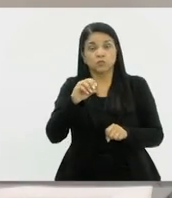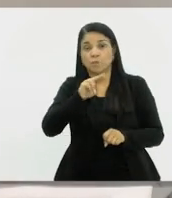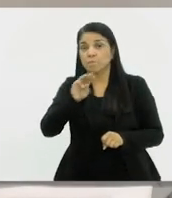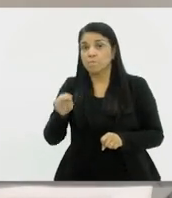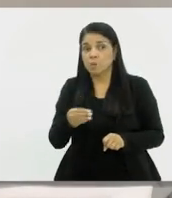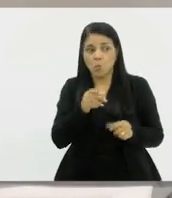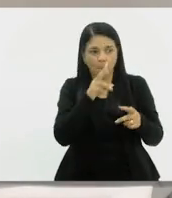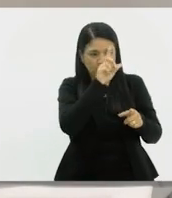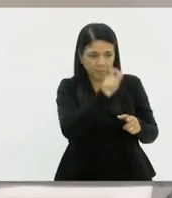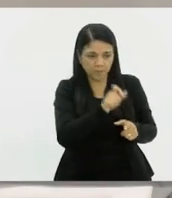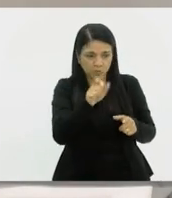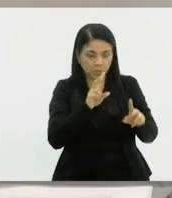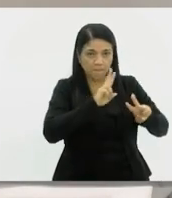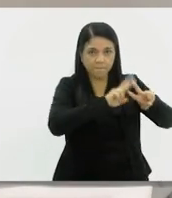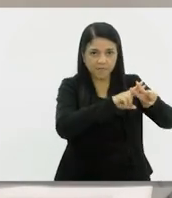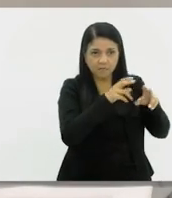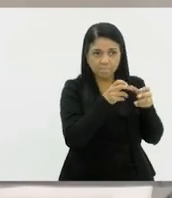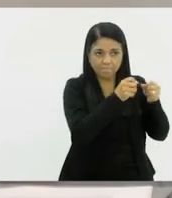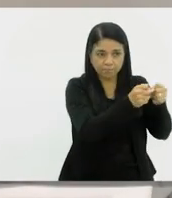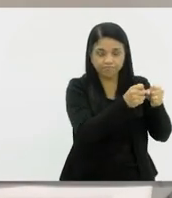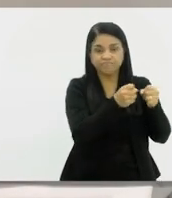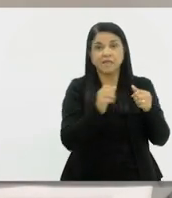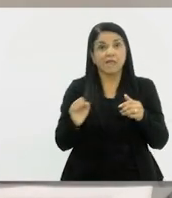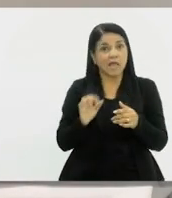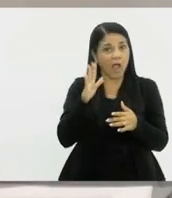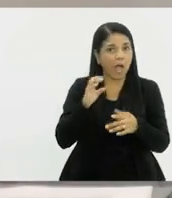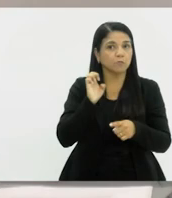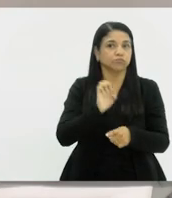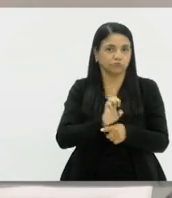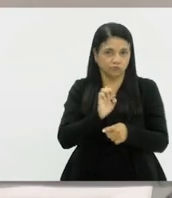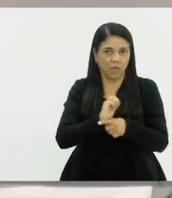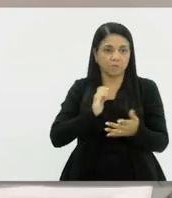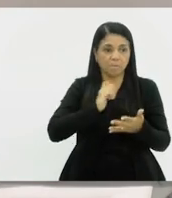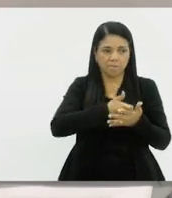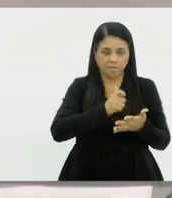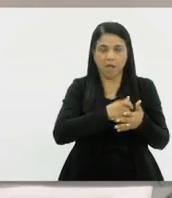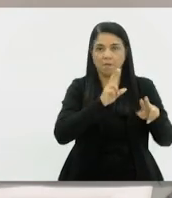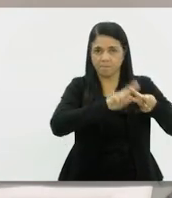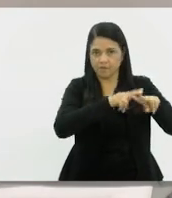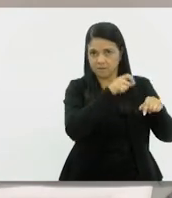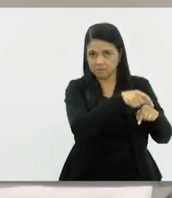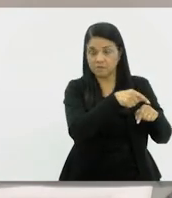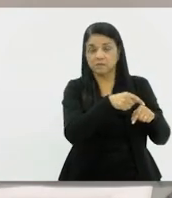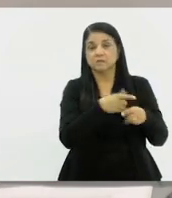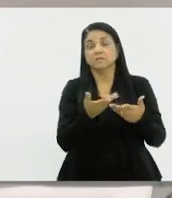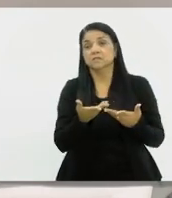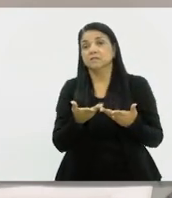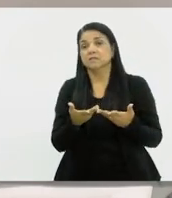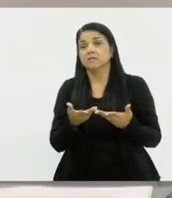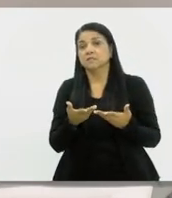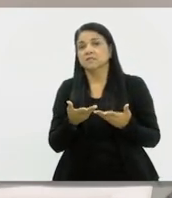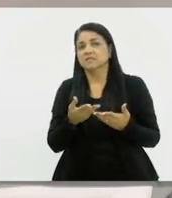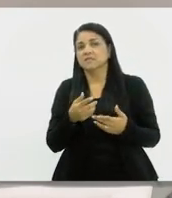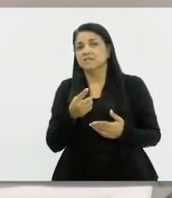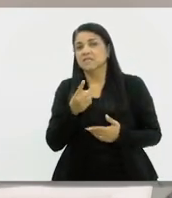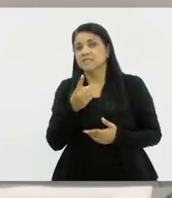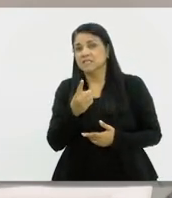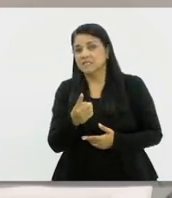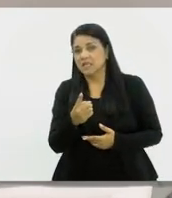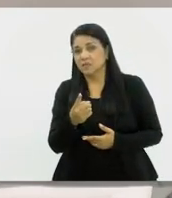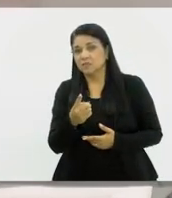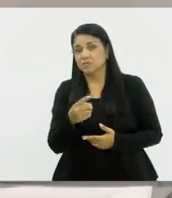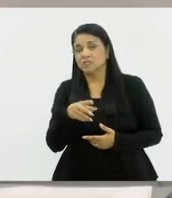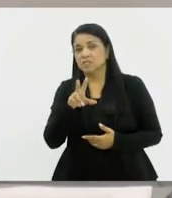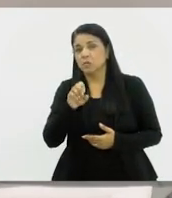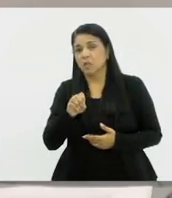com nível de criminal elevadíssimo Cent e poucas mil dessas pessoas